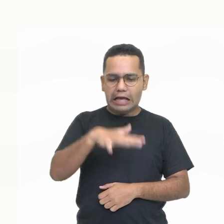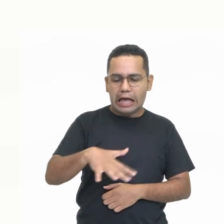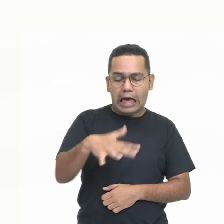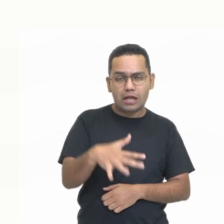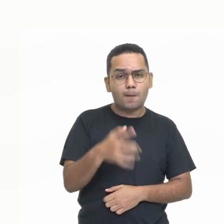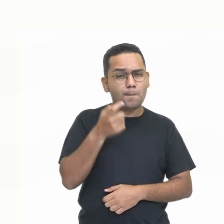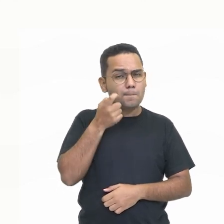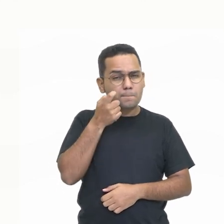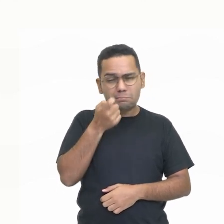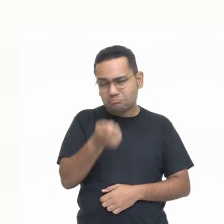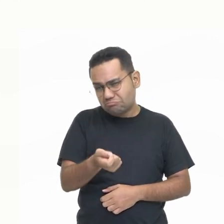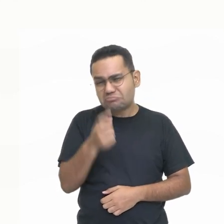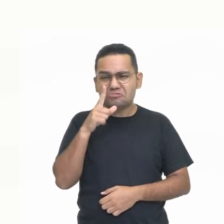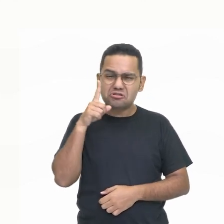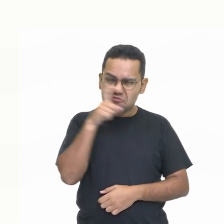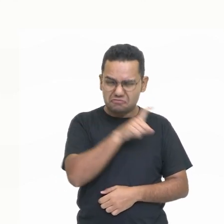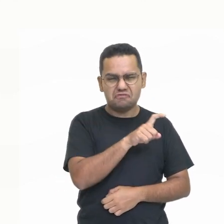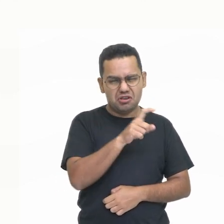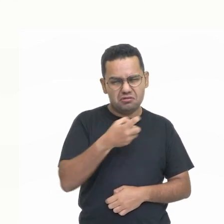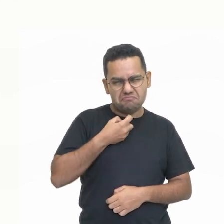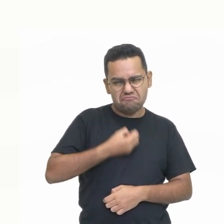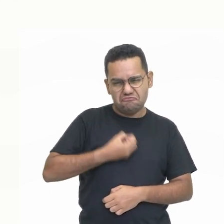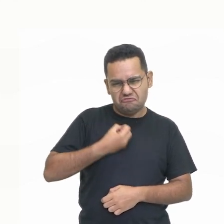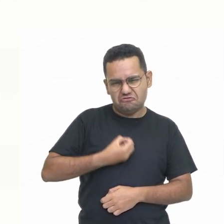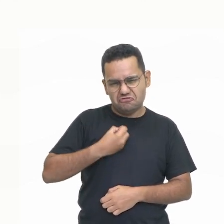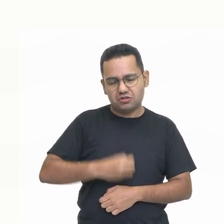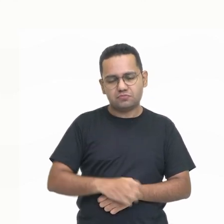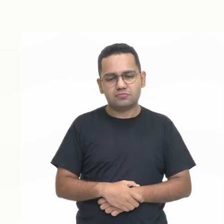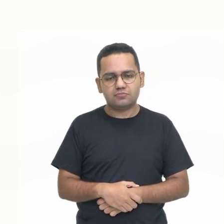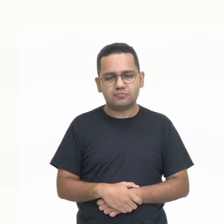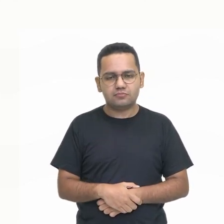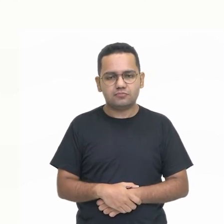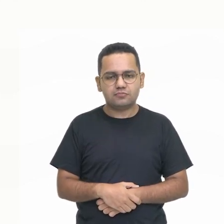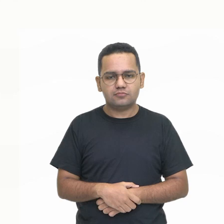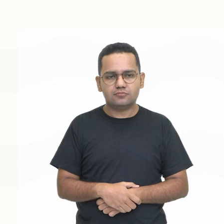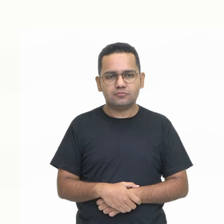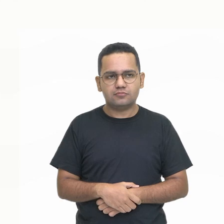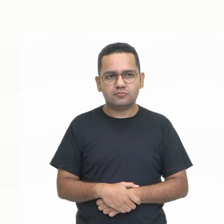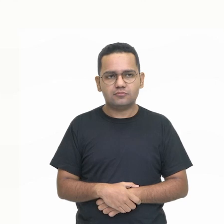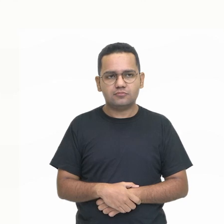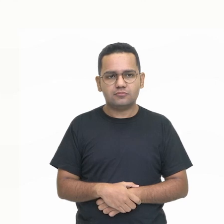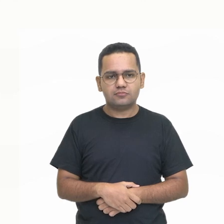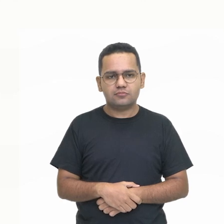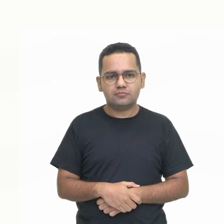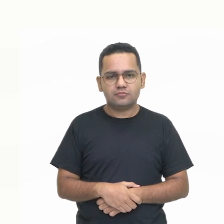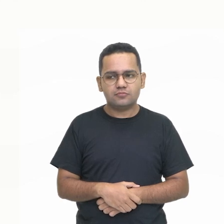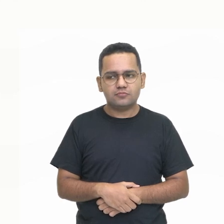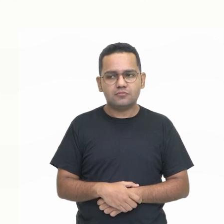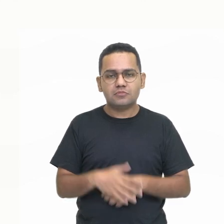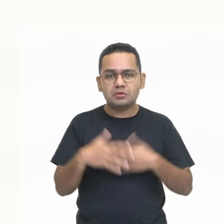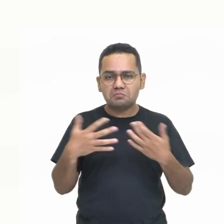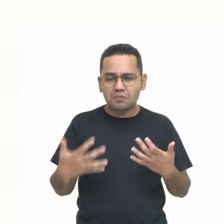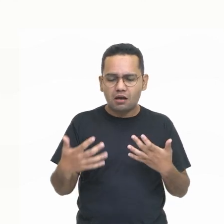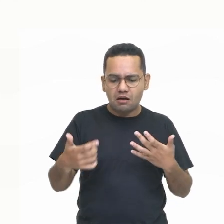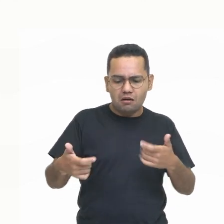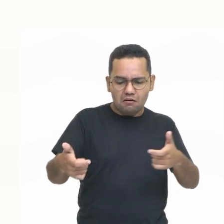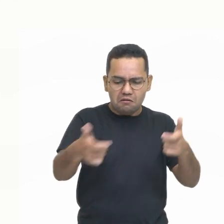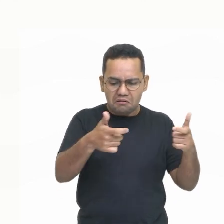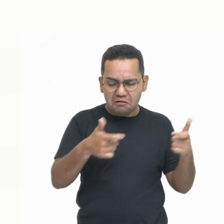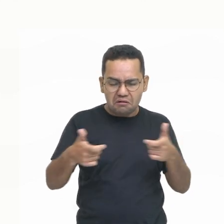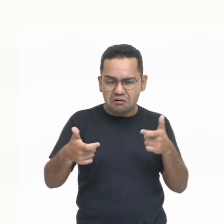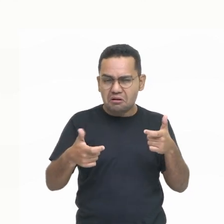hostil, né? Um ambiente que provavelmente as condições não eram tão favoráveis